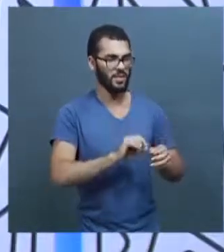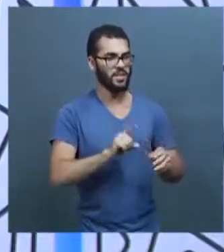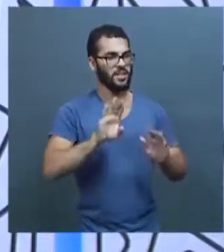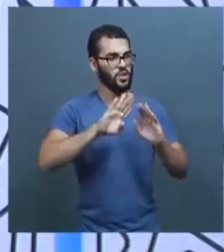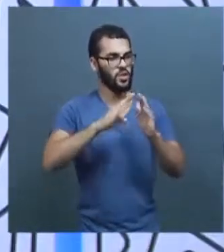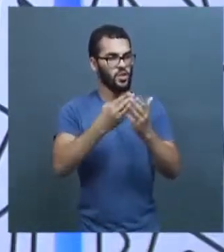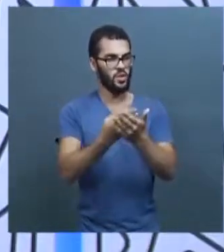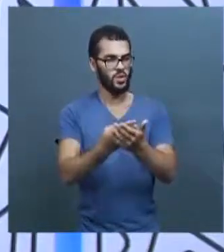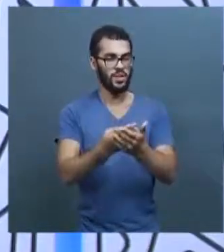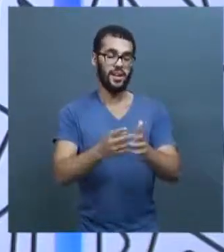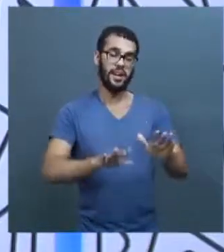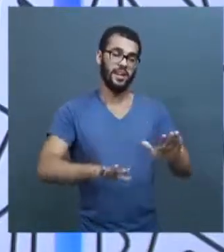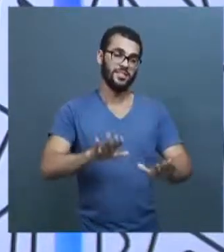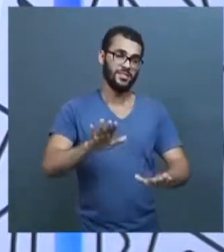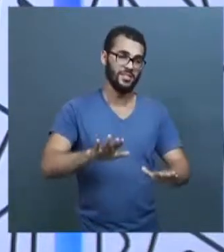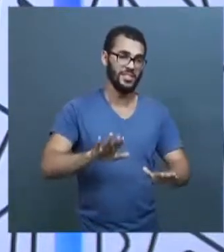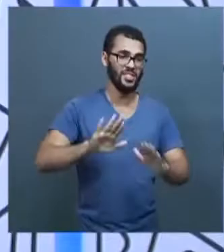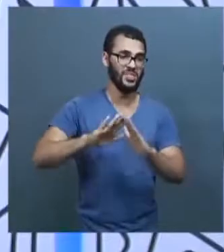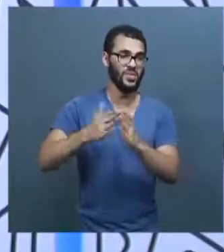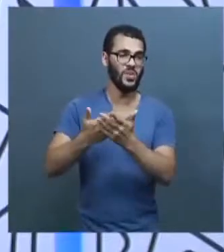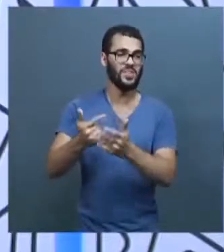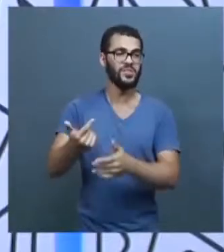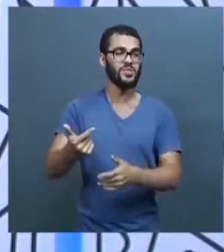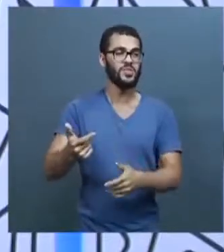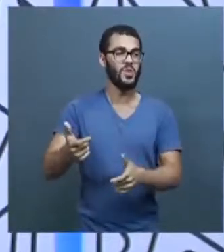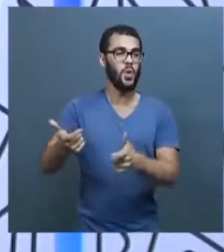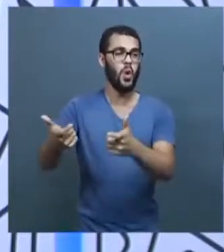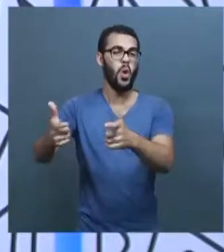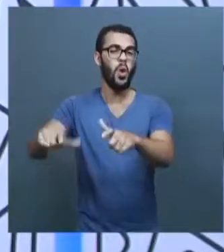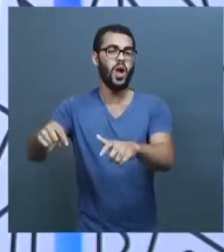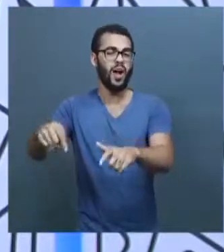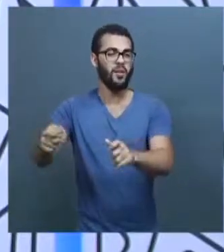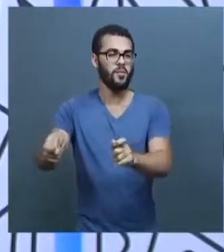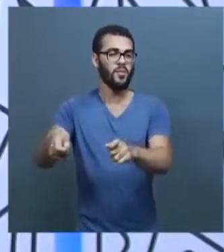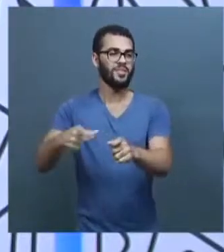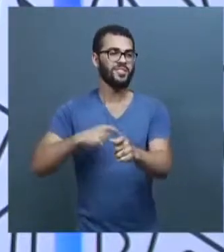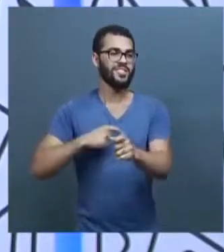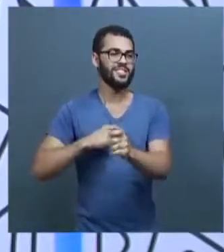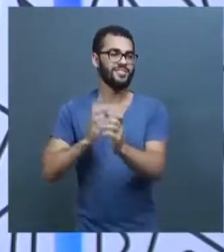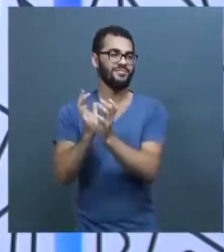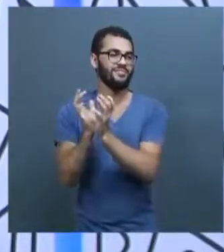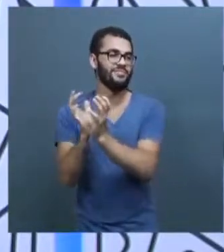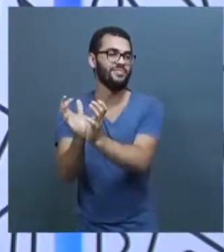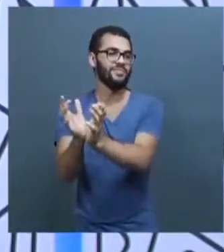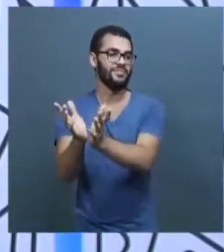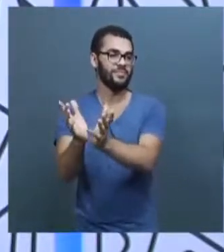não têm um espaço adequado para ter uma hortinha. Mas sempre tem